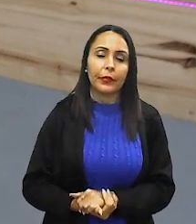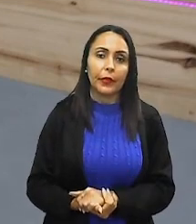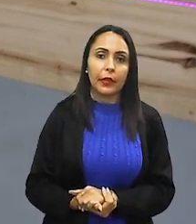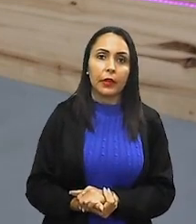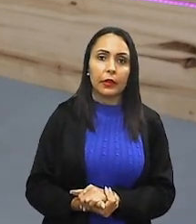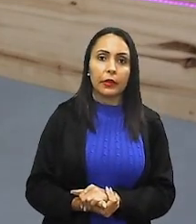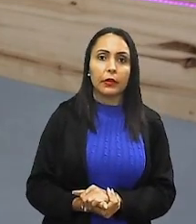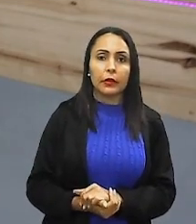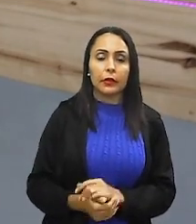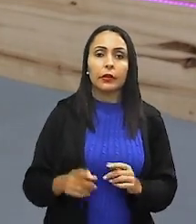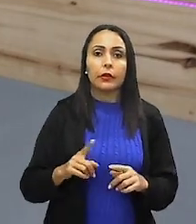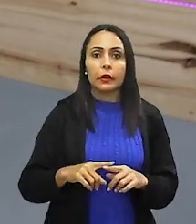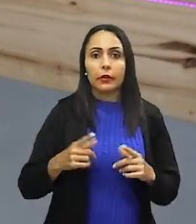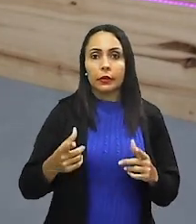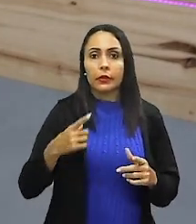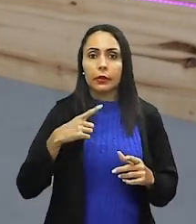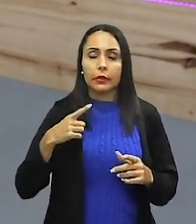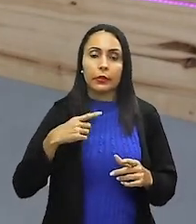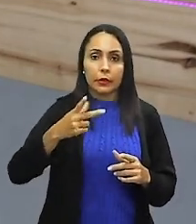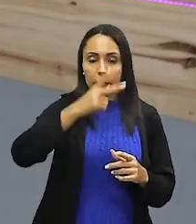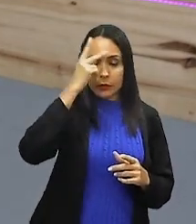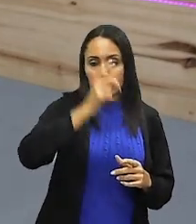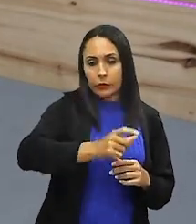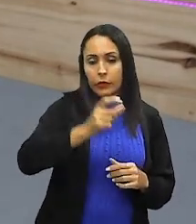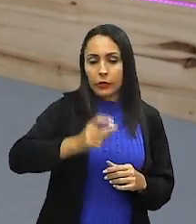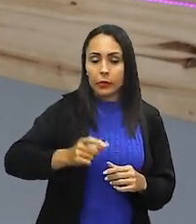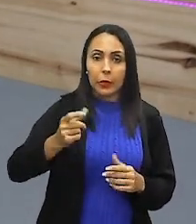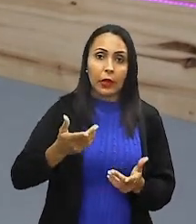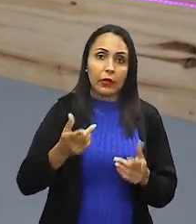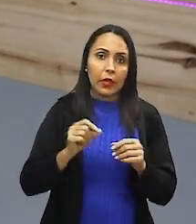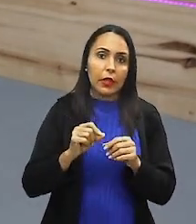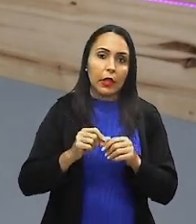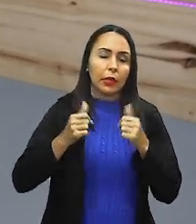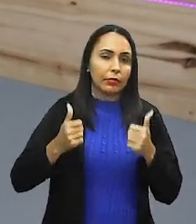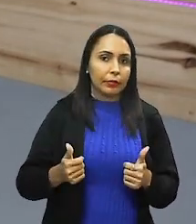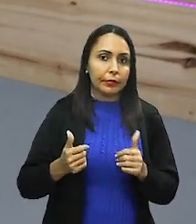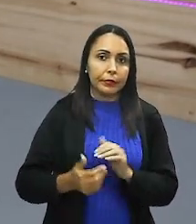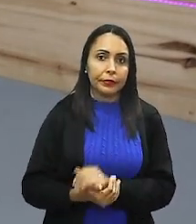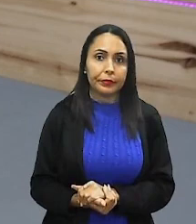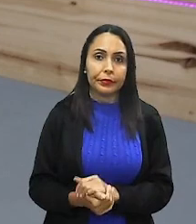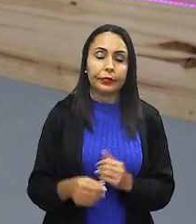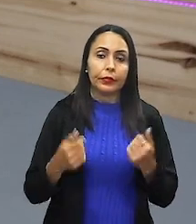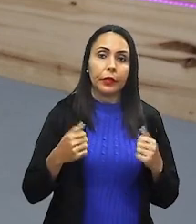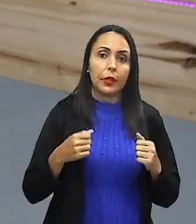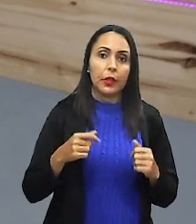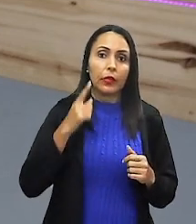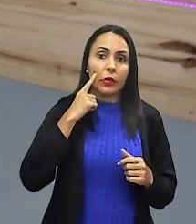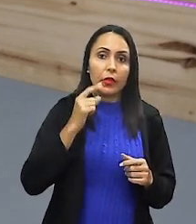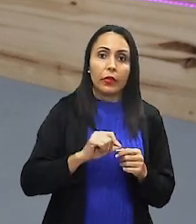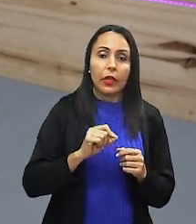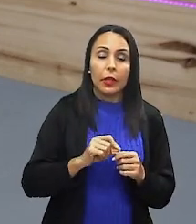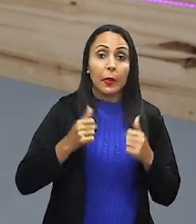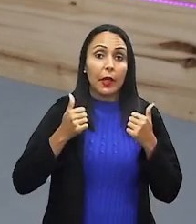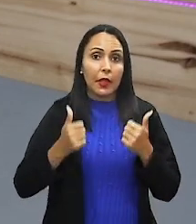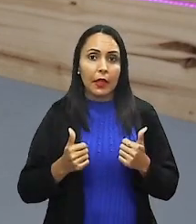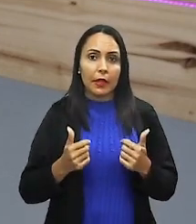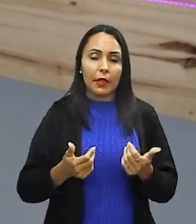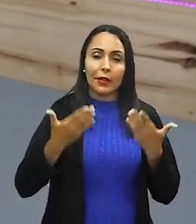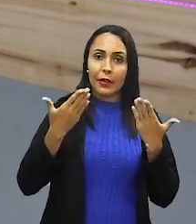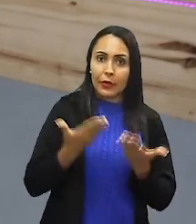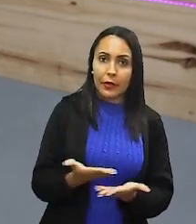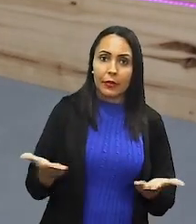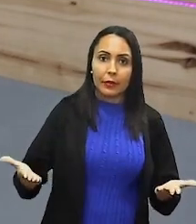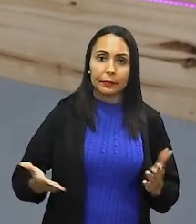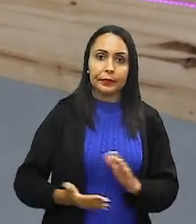todo mundo, mas tem gente aqui para fazer seriado 3, beleza? E eu preciso que vocês façam o seriado 3, beleza? Tranquilo?